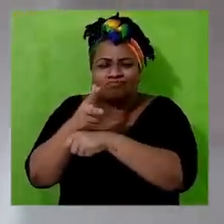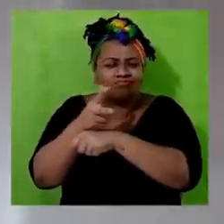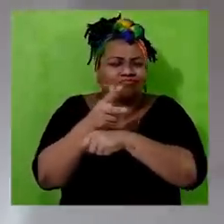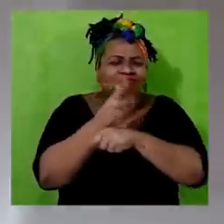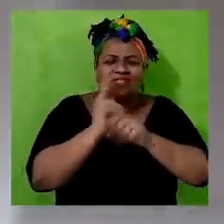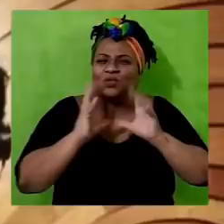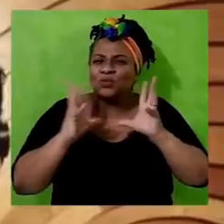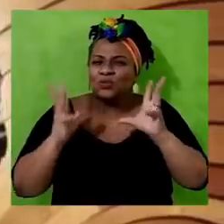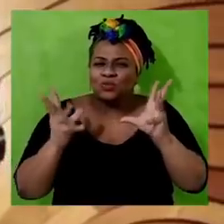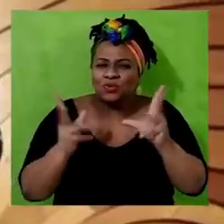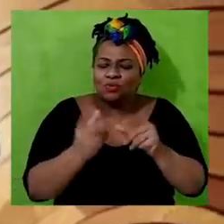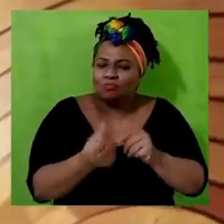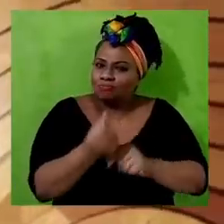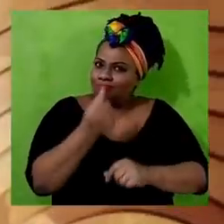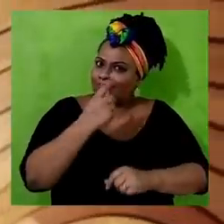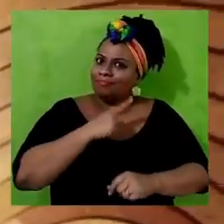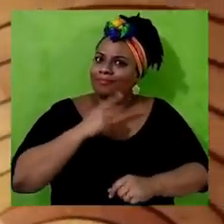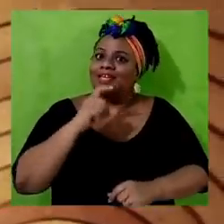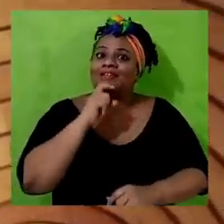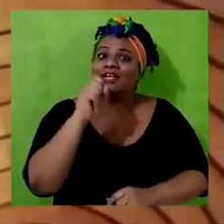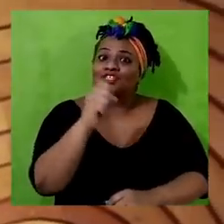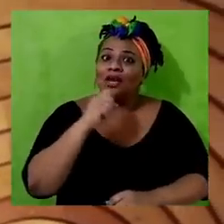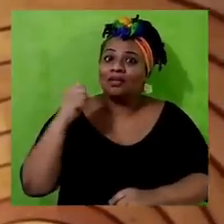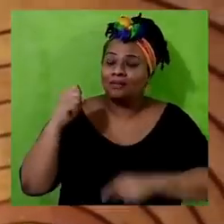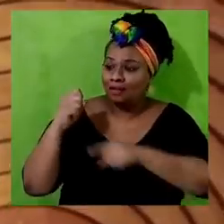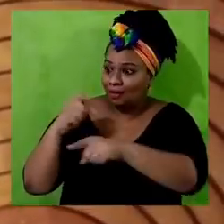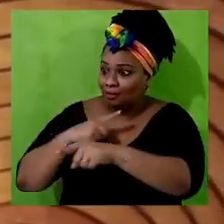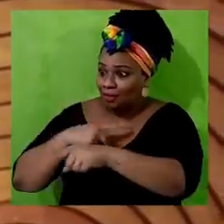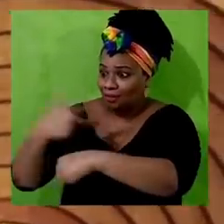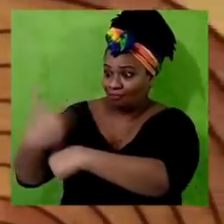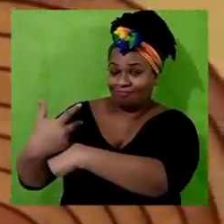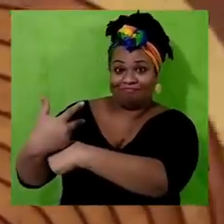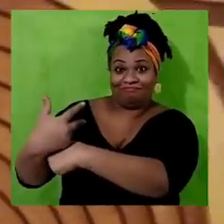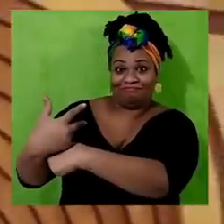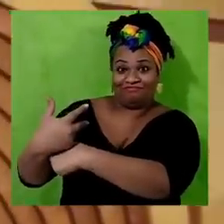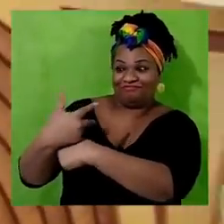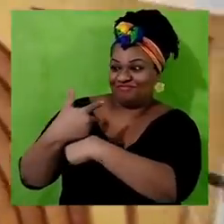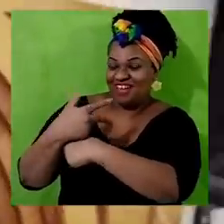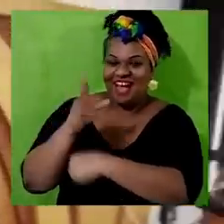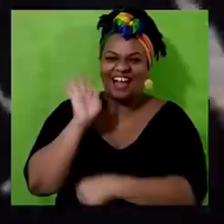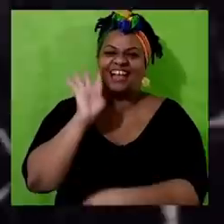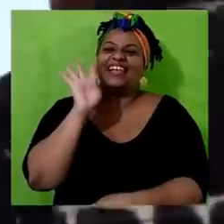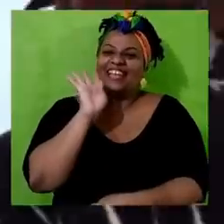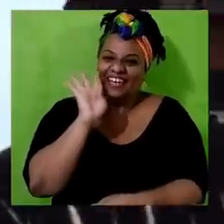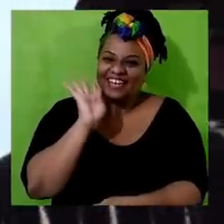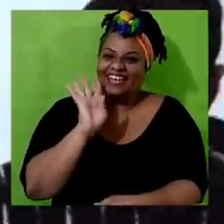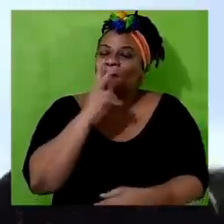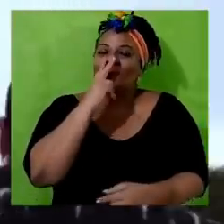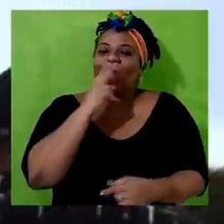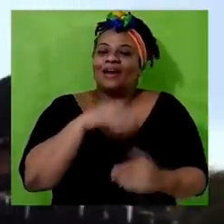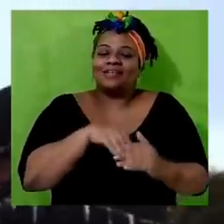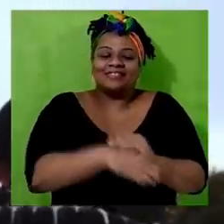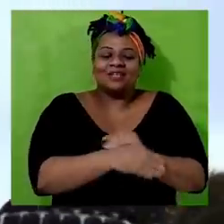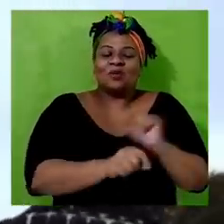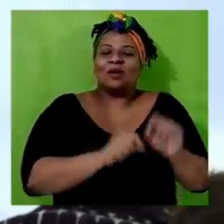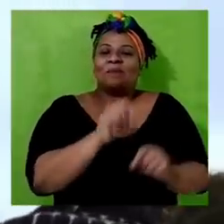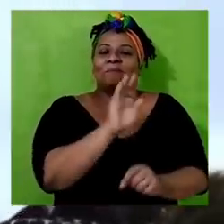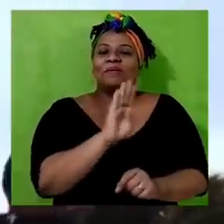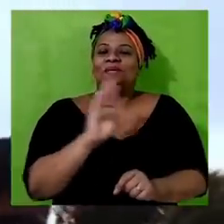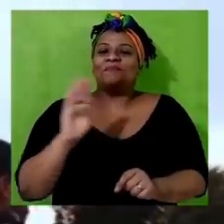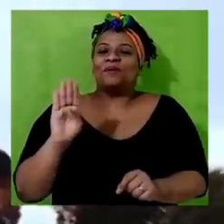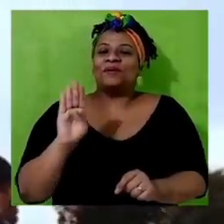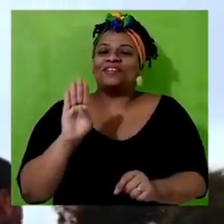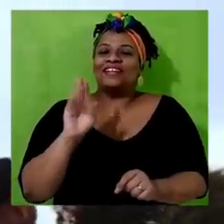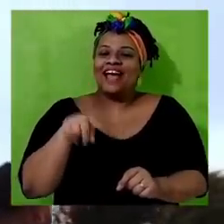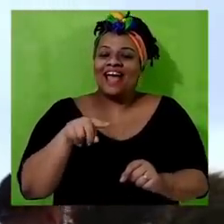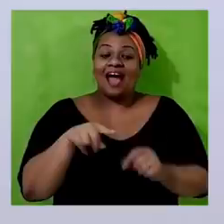filmado. Tinha a câmera dentro da geladeira, assim, era muito legal, porque a gente acostumou, era um Big Brother, a gente ficava numa casa de